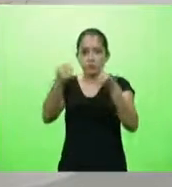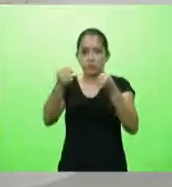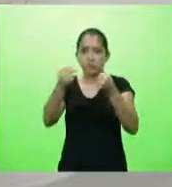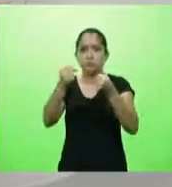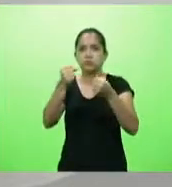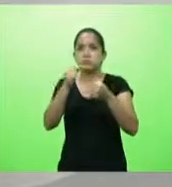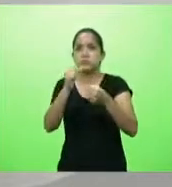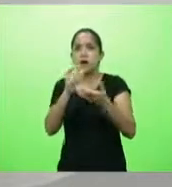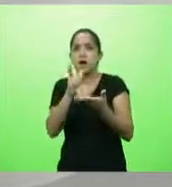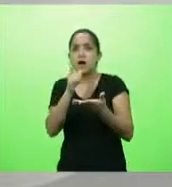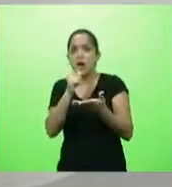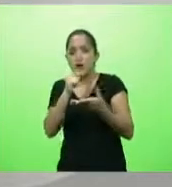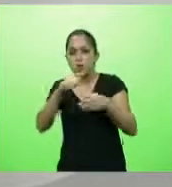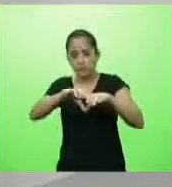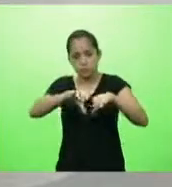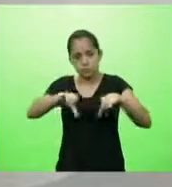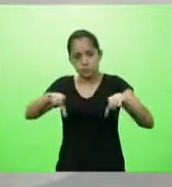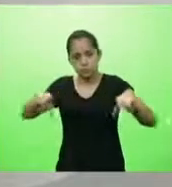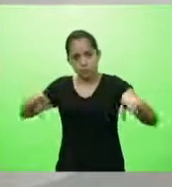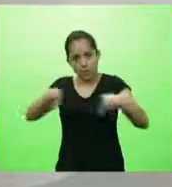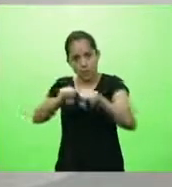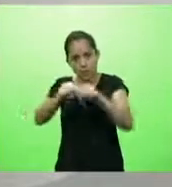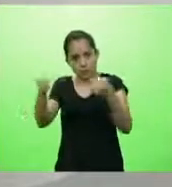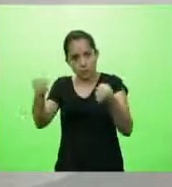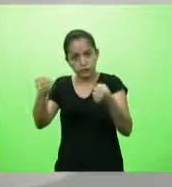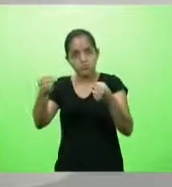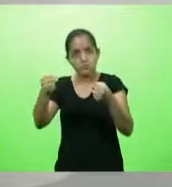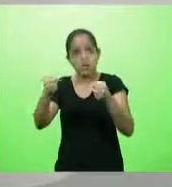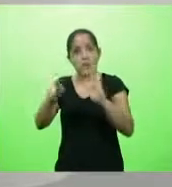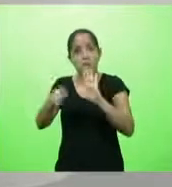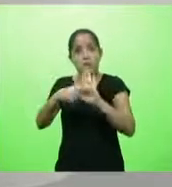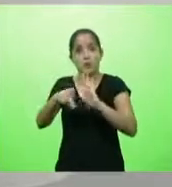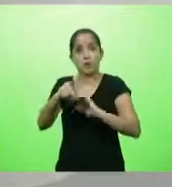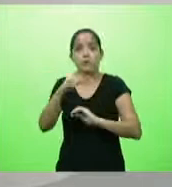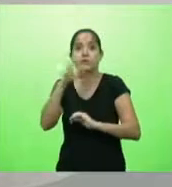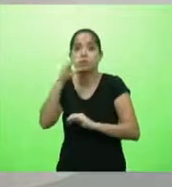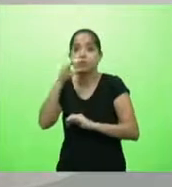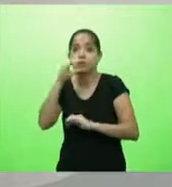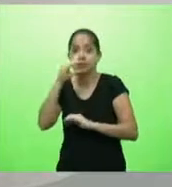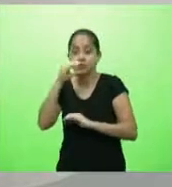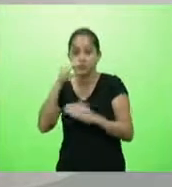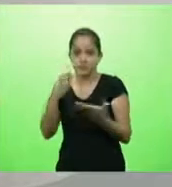uma ETE da Casan e que tem patrocinado